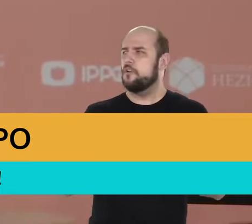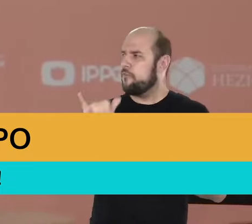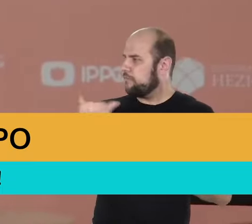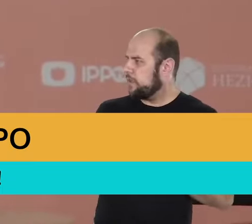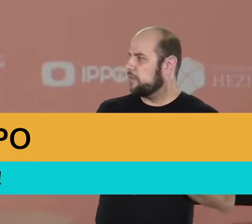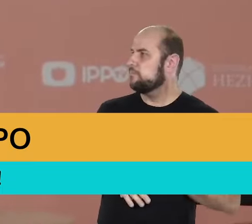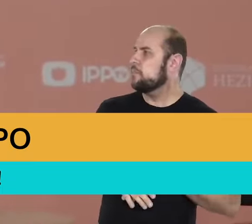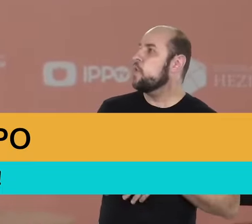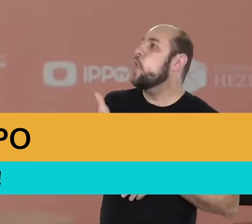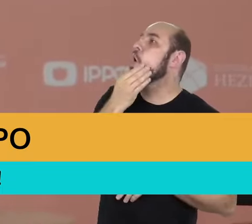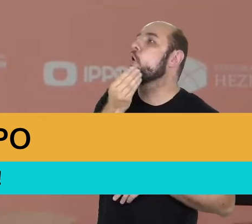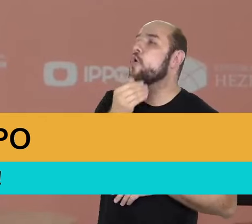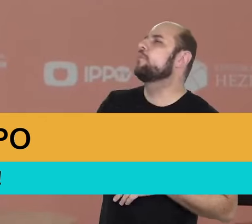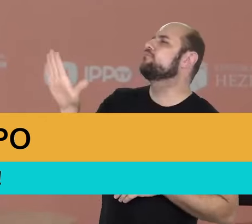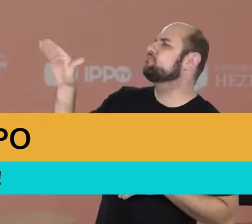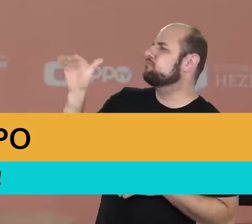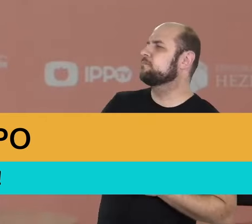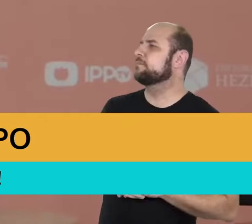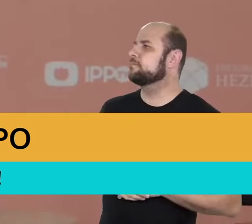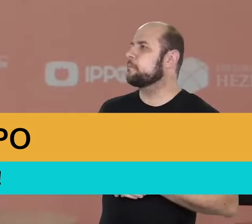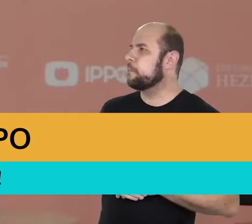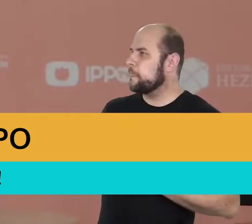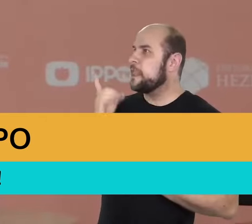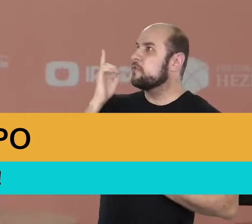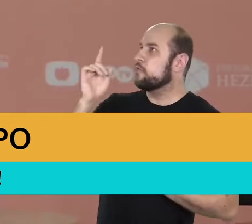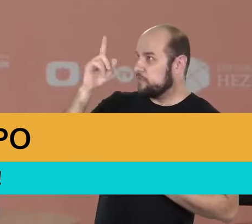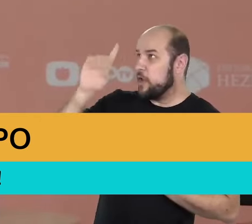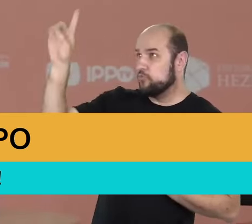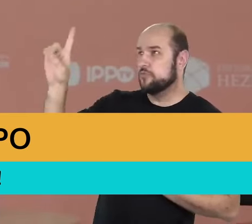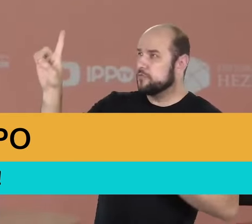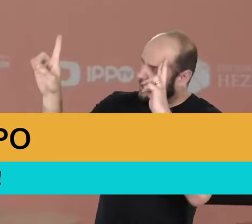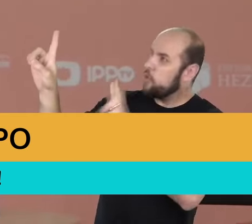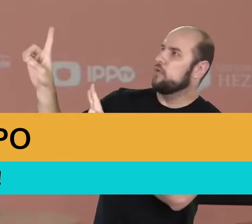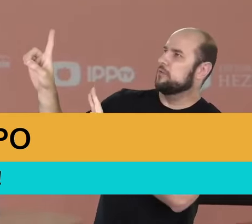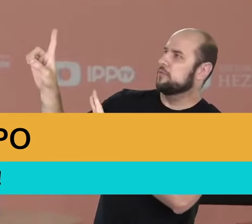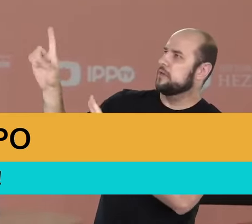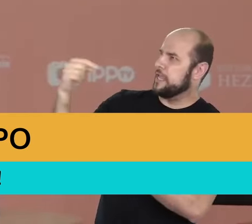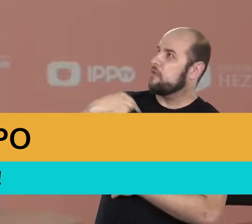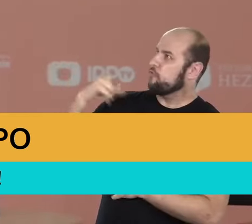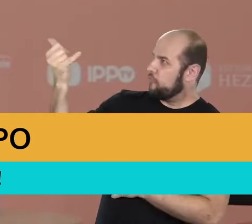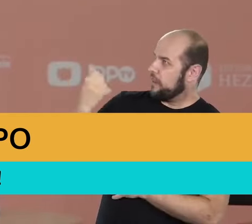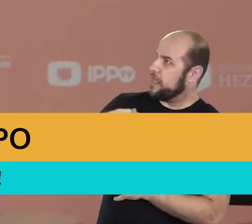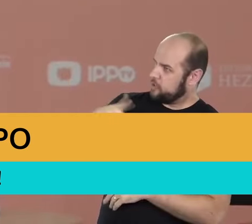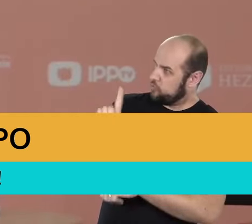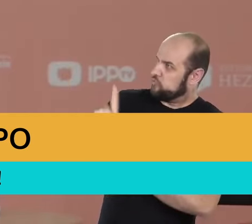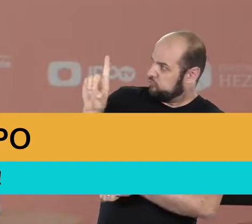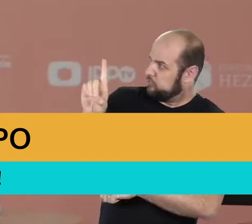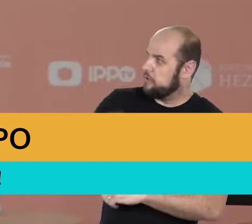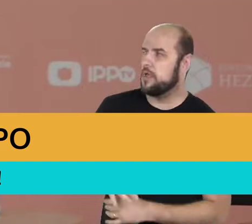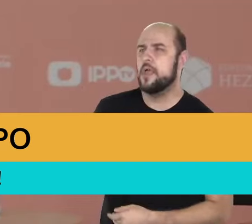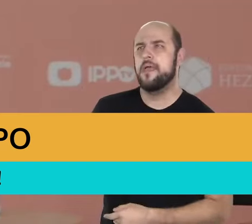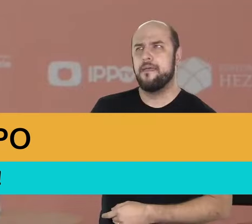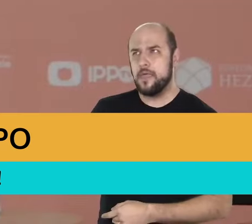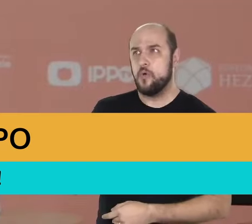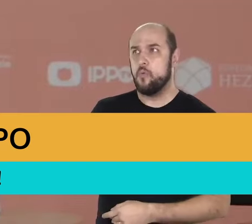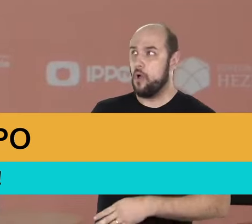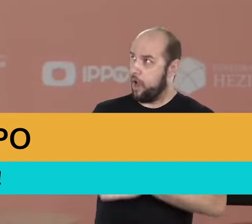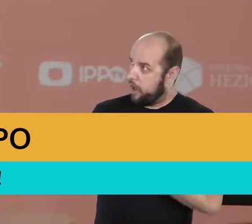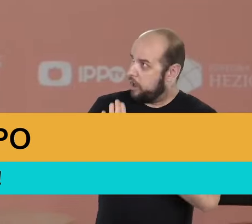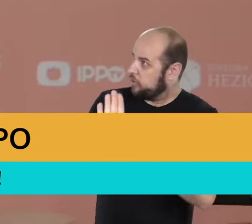assim, Senhor, o Senhor um dia fez uma promessa que eu ia ser uma doutora, que eu ia